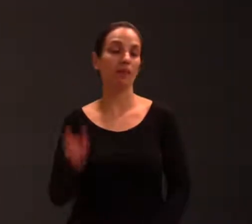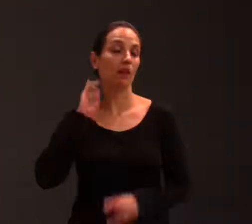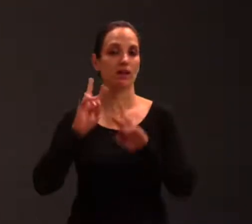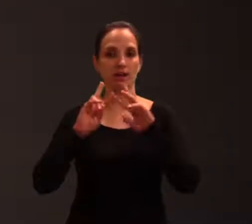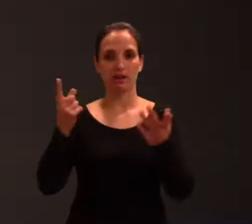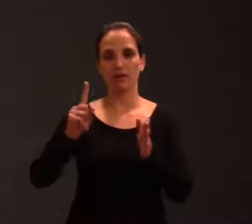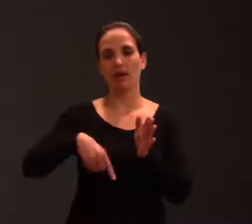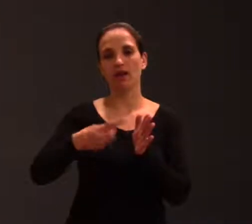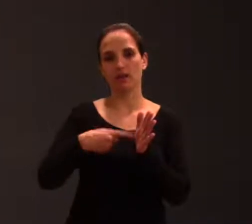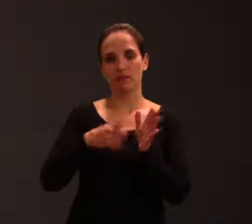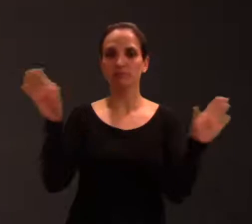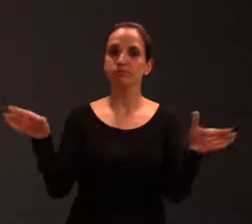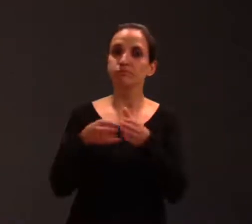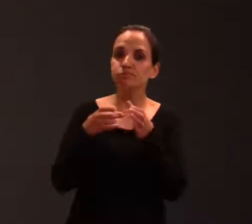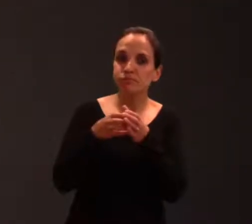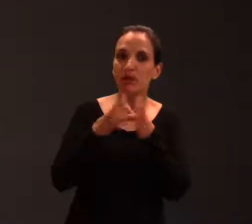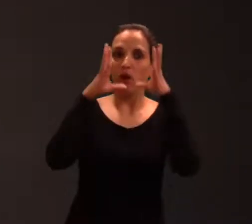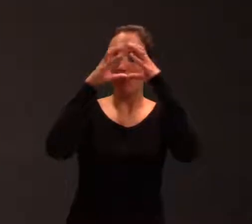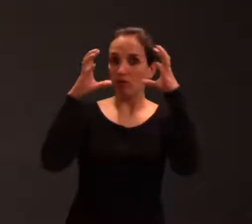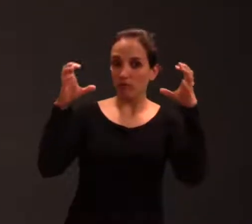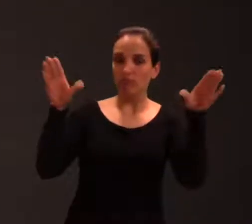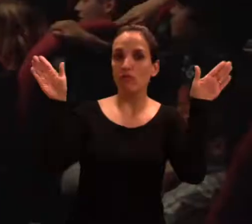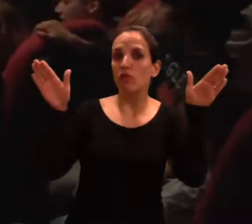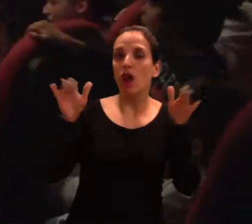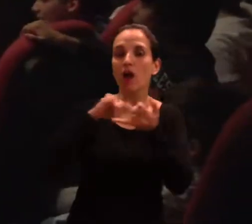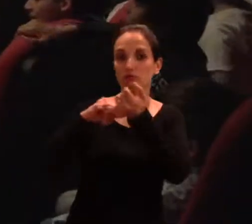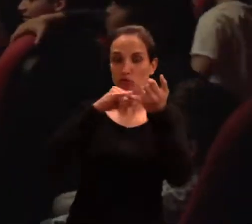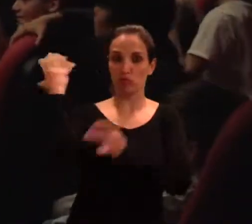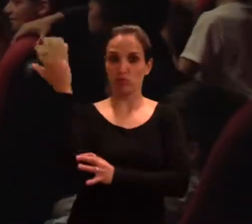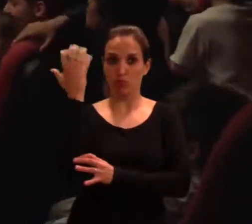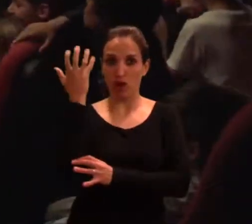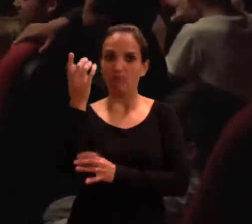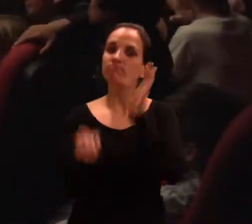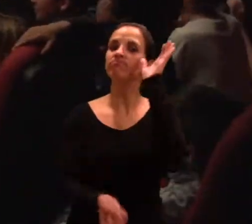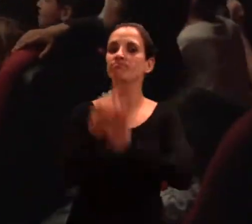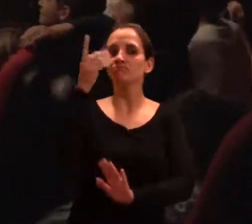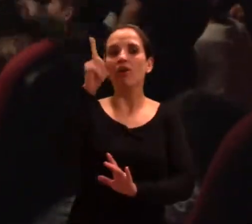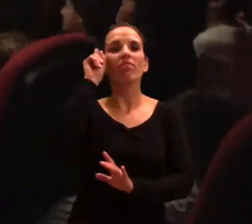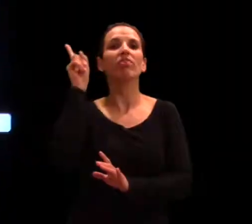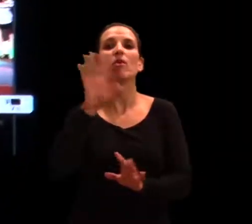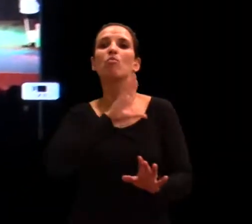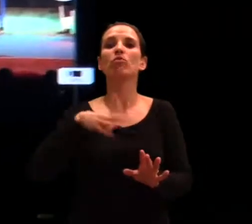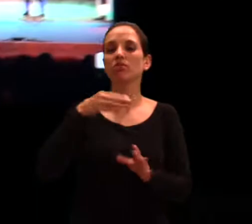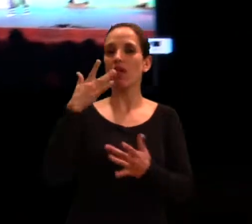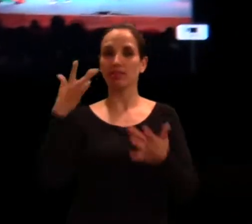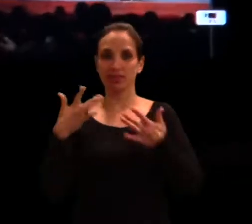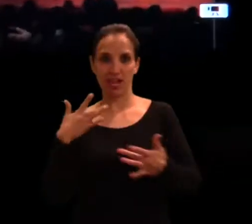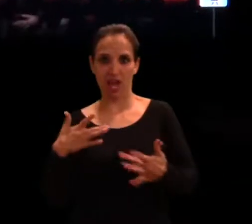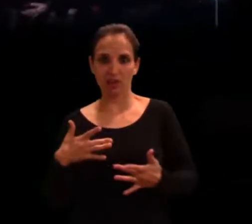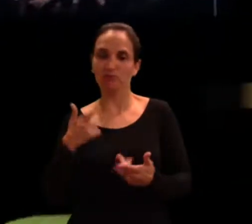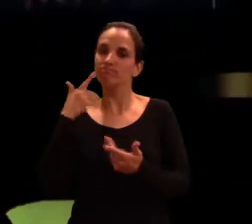A Câmara Municipal de Águeda, em conjunto com a Nuvem Voadora Associação Cultural, celebrou desta forma o Dia Mundial do